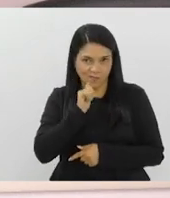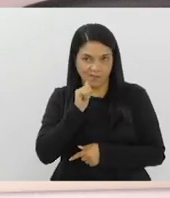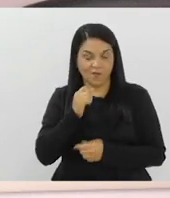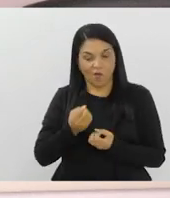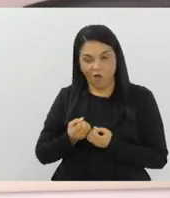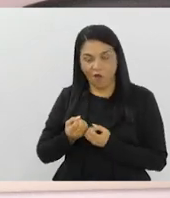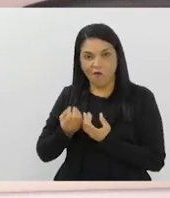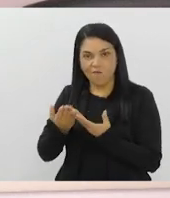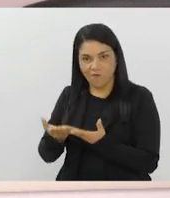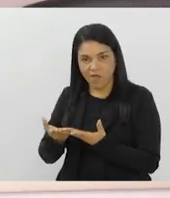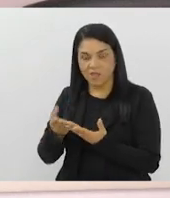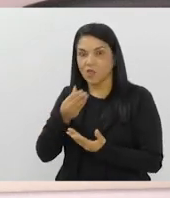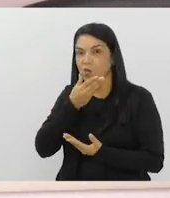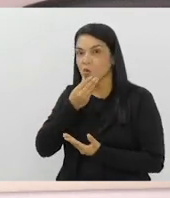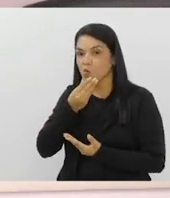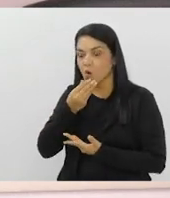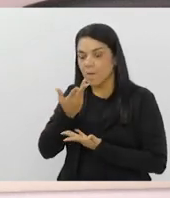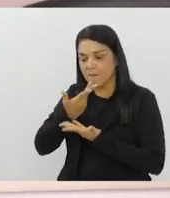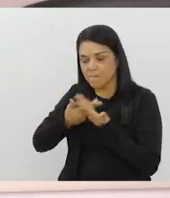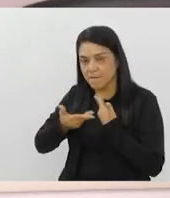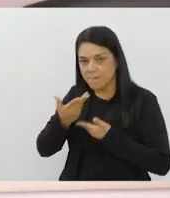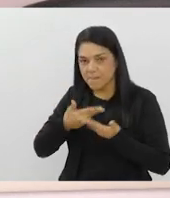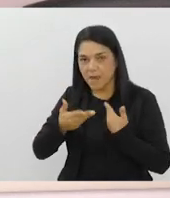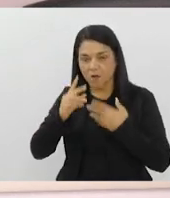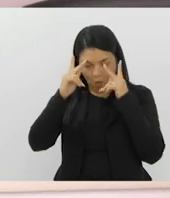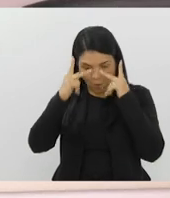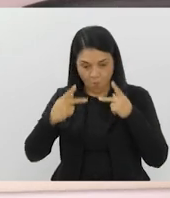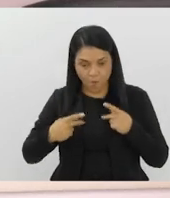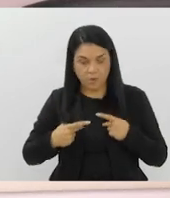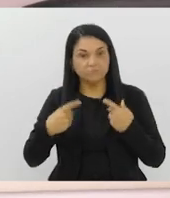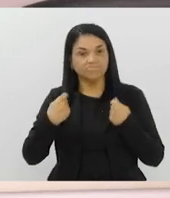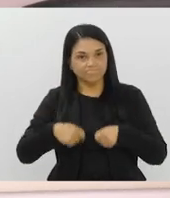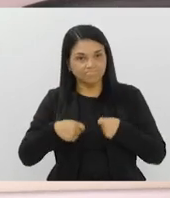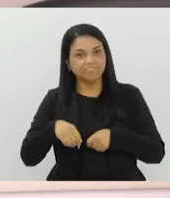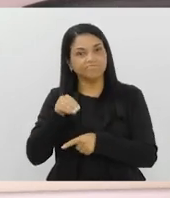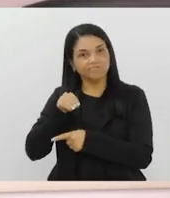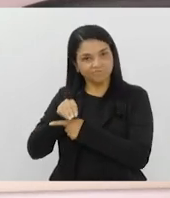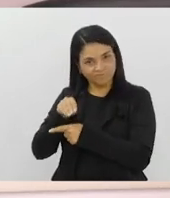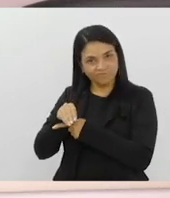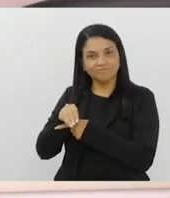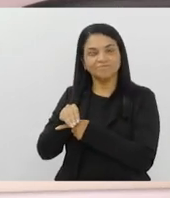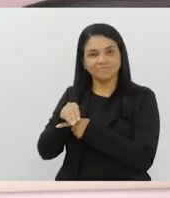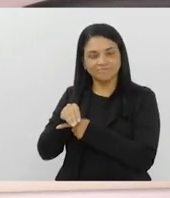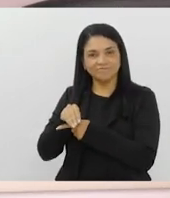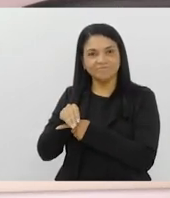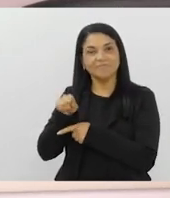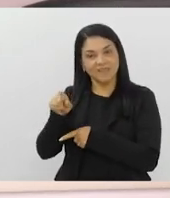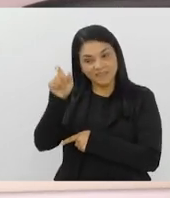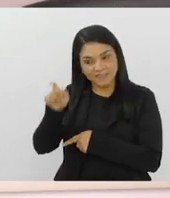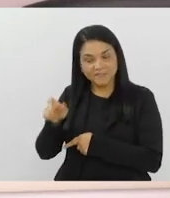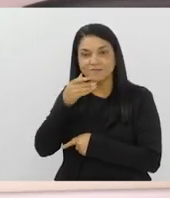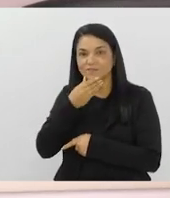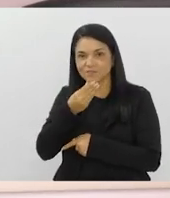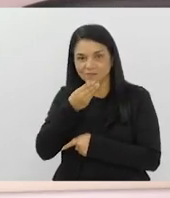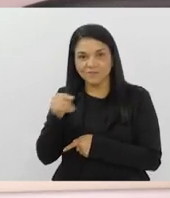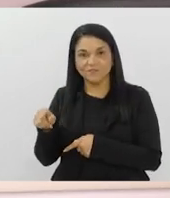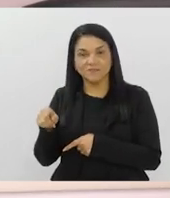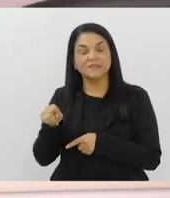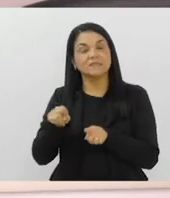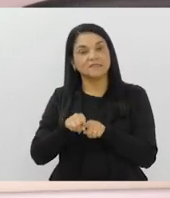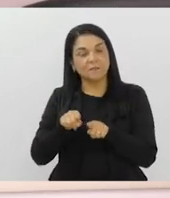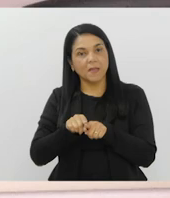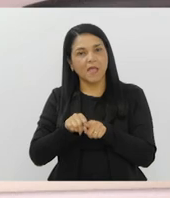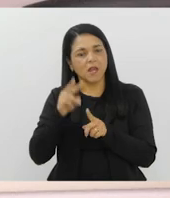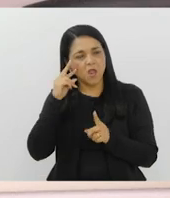oferta e envolve esse homem também como um ser humano que merece um cuidado, ele também, a tendência é que